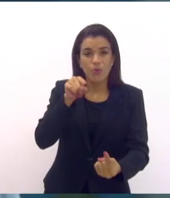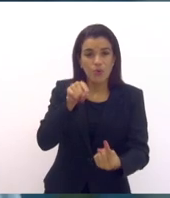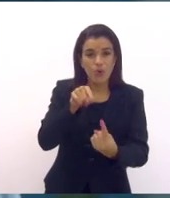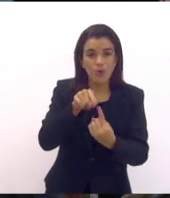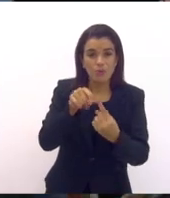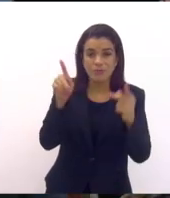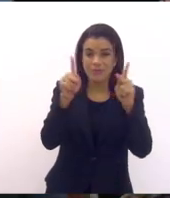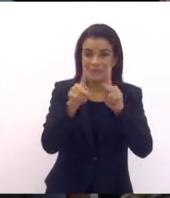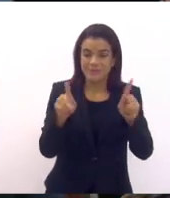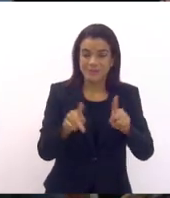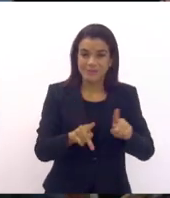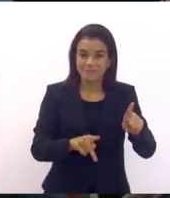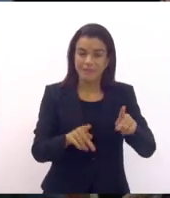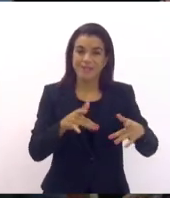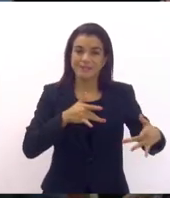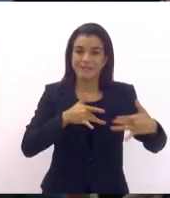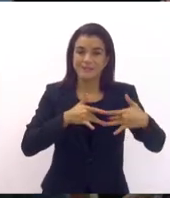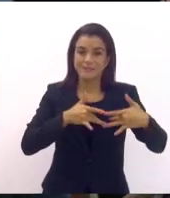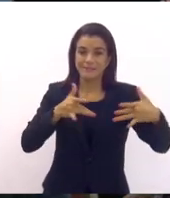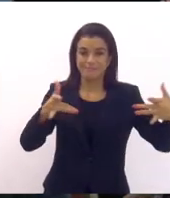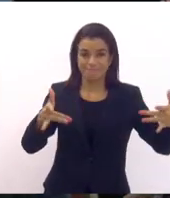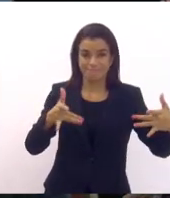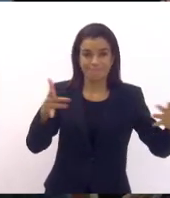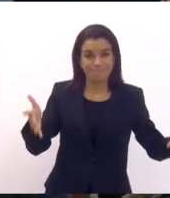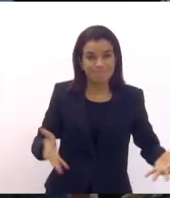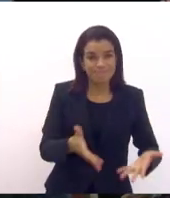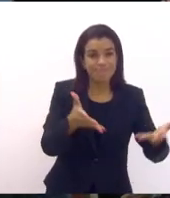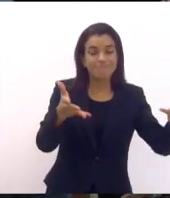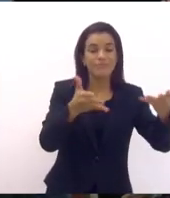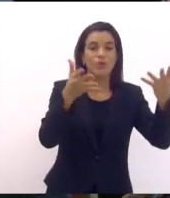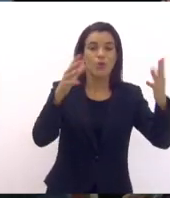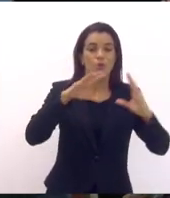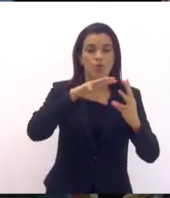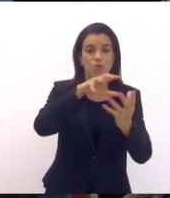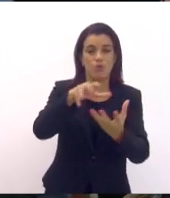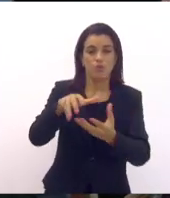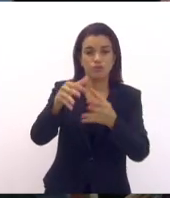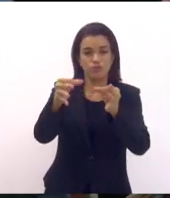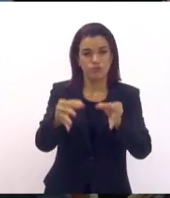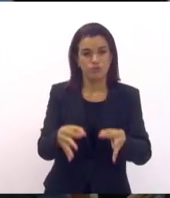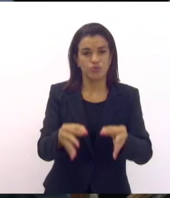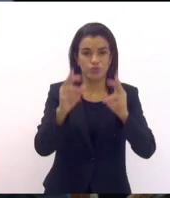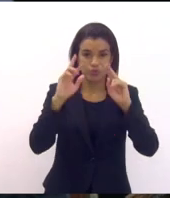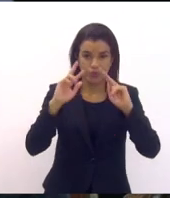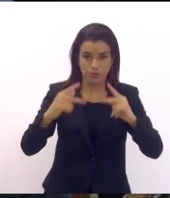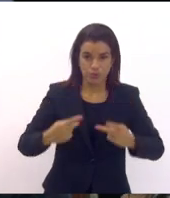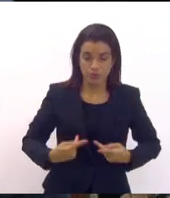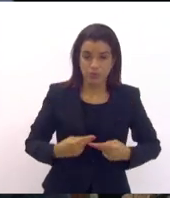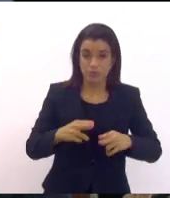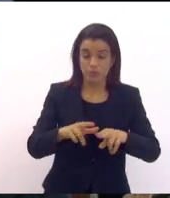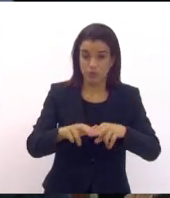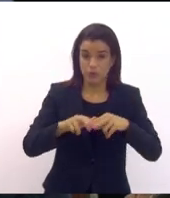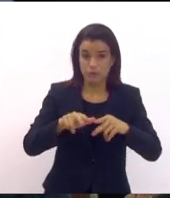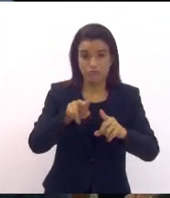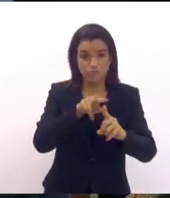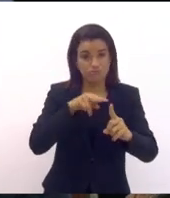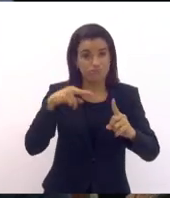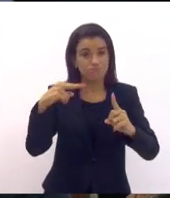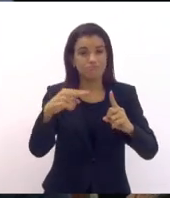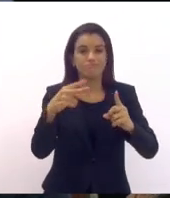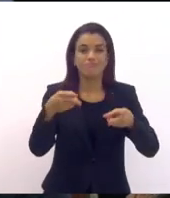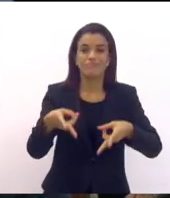de fraternidade de promoção da pessoa de um mudo mais justo e mais humano e é justamente Esse aspecto que deve aparecer na